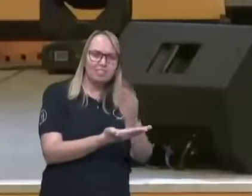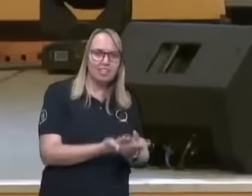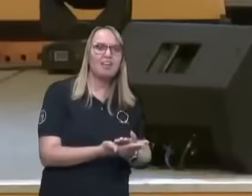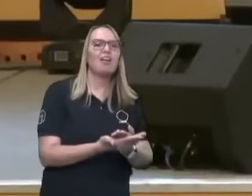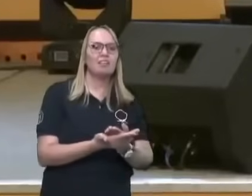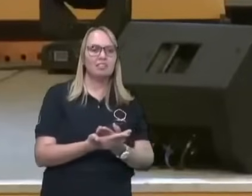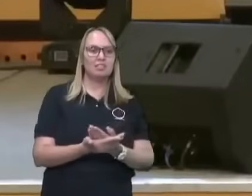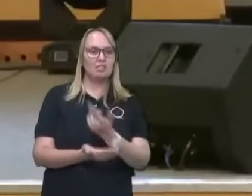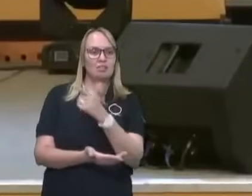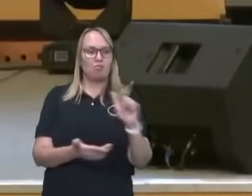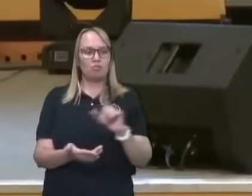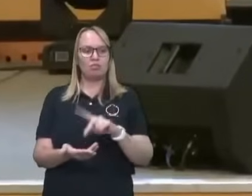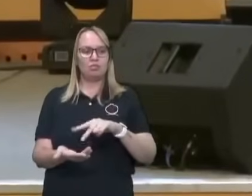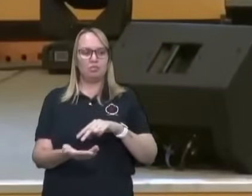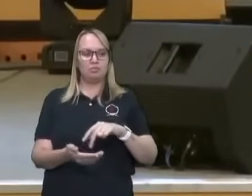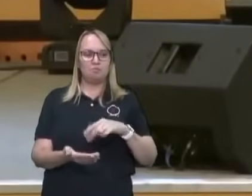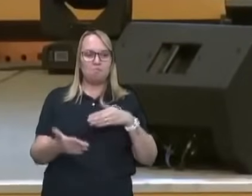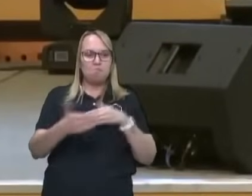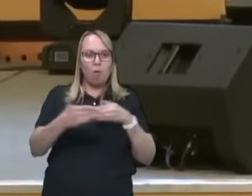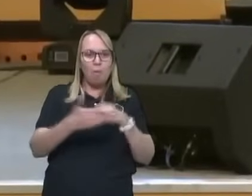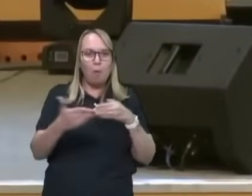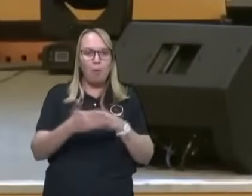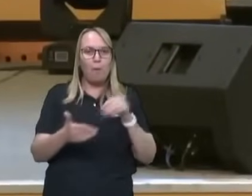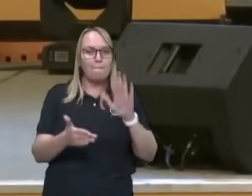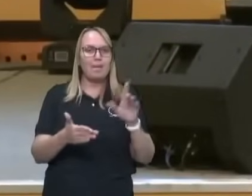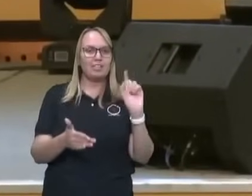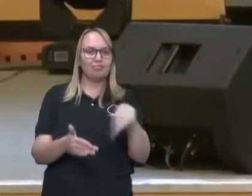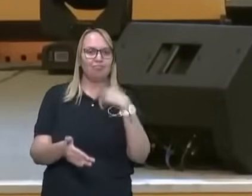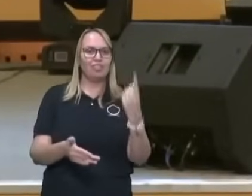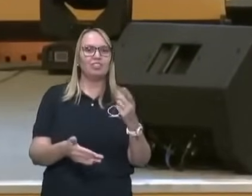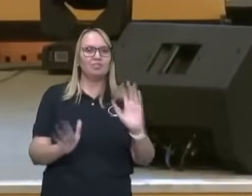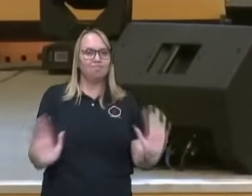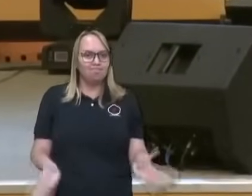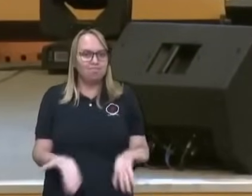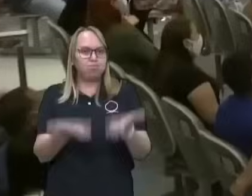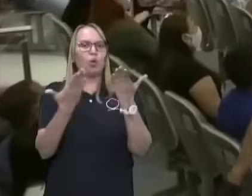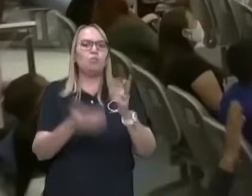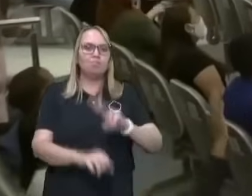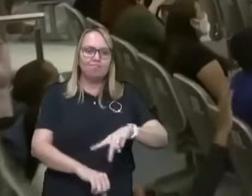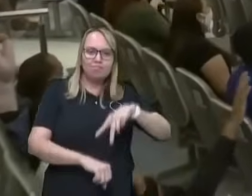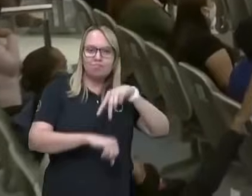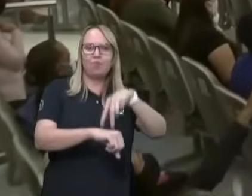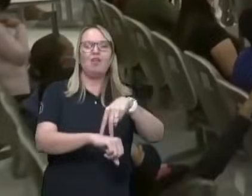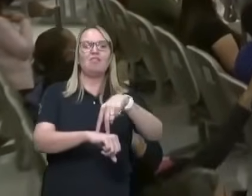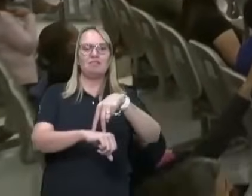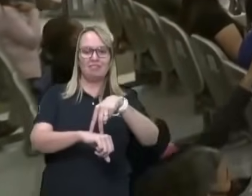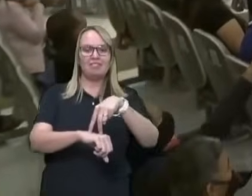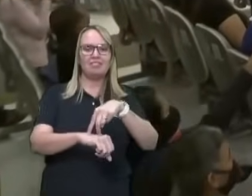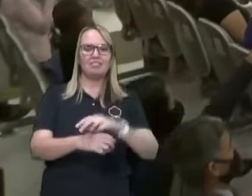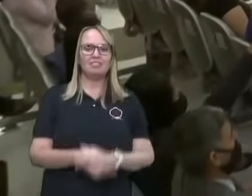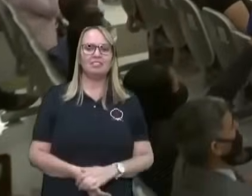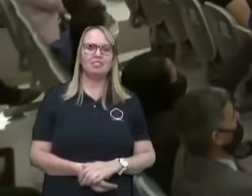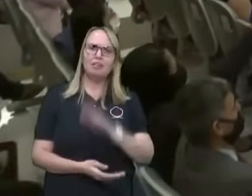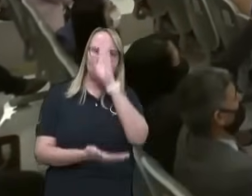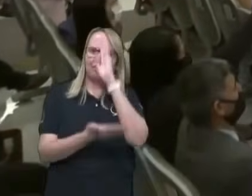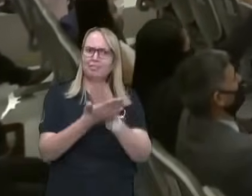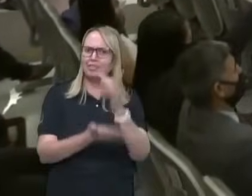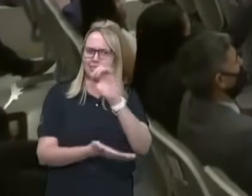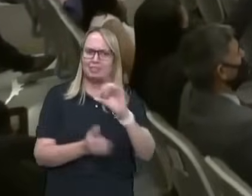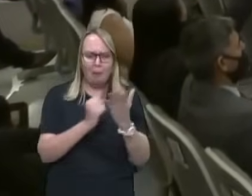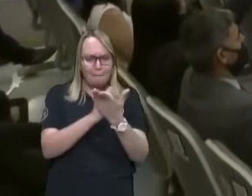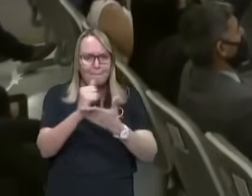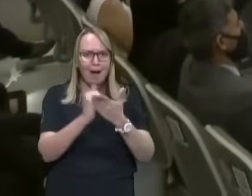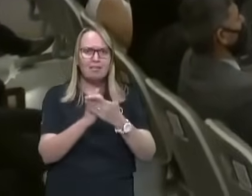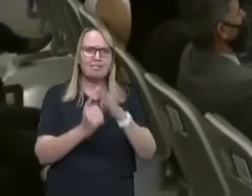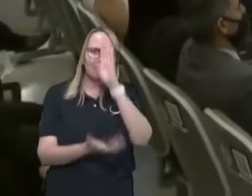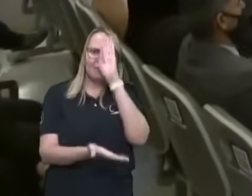tropeçam e caem, mas nós nos levantamos e estamos de pé. Oh, é confiança em Deus.